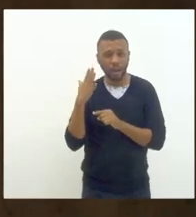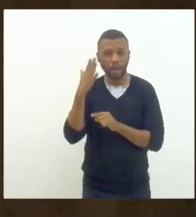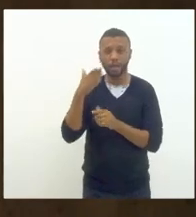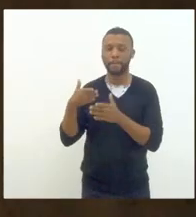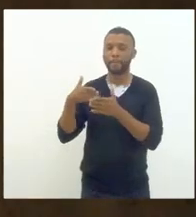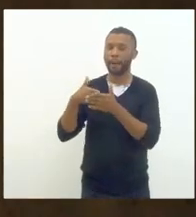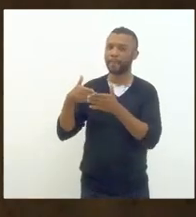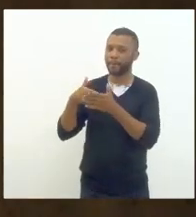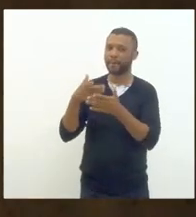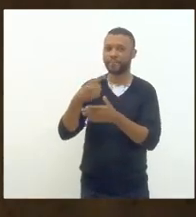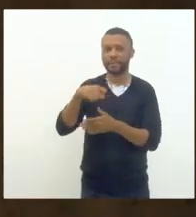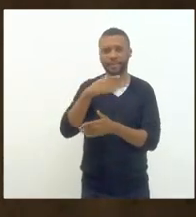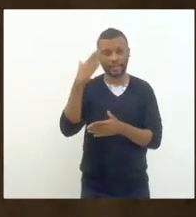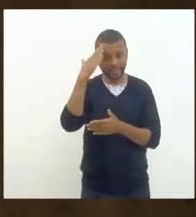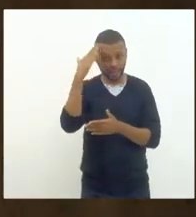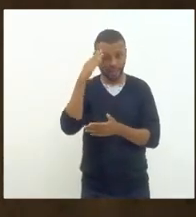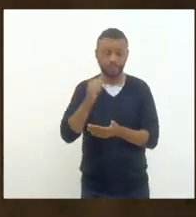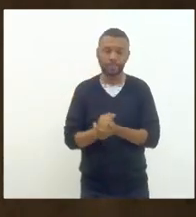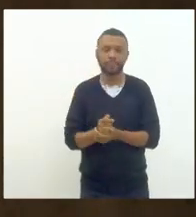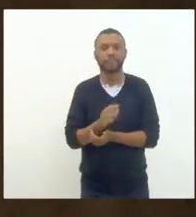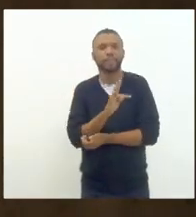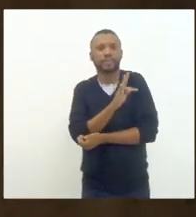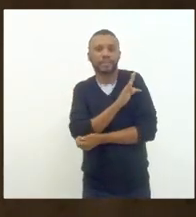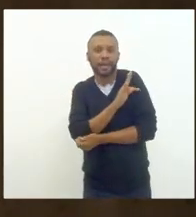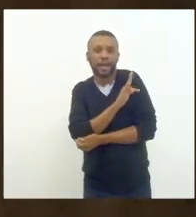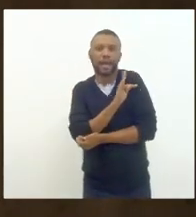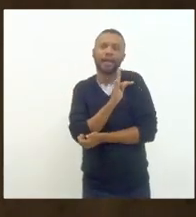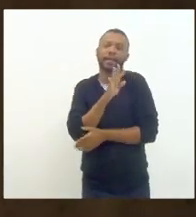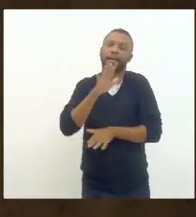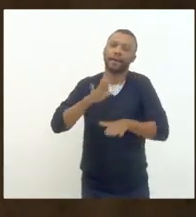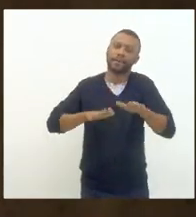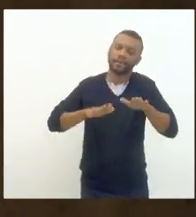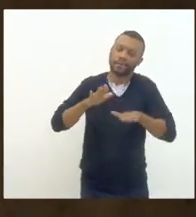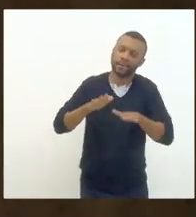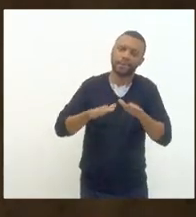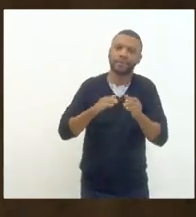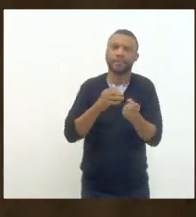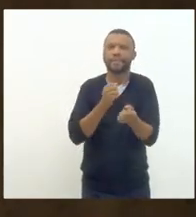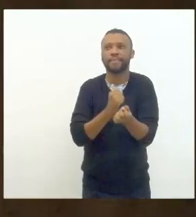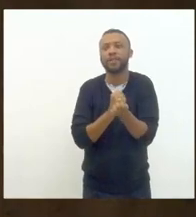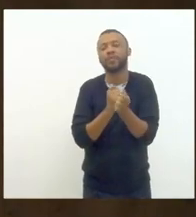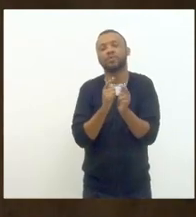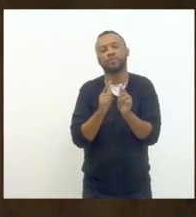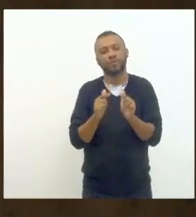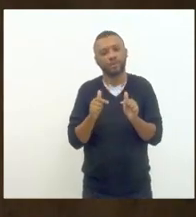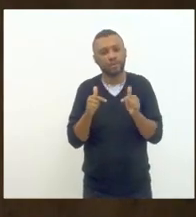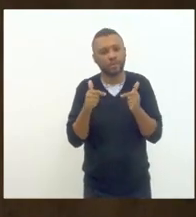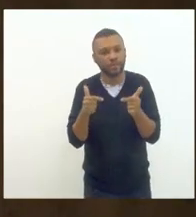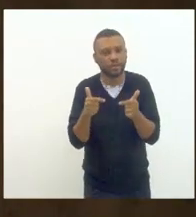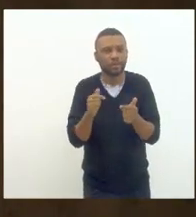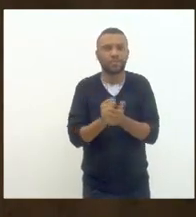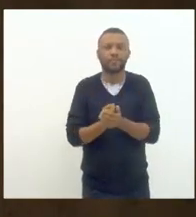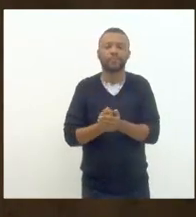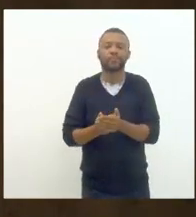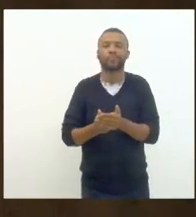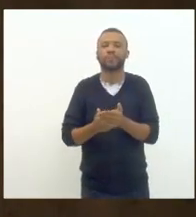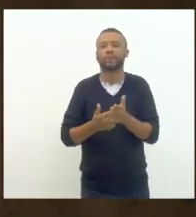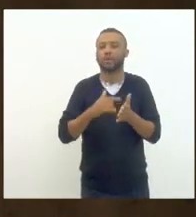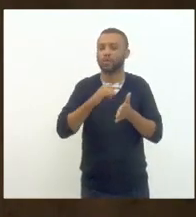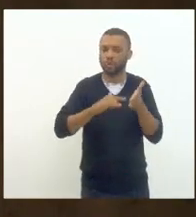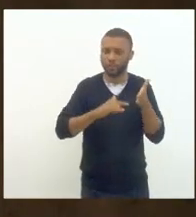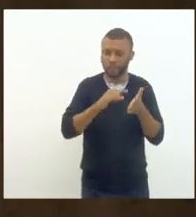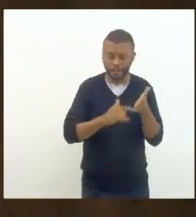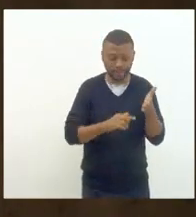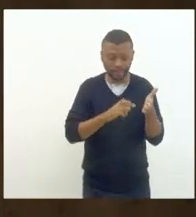vocês sabem. Barreiras técnicas, às vezes vício de iniciativa precisa ser vencido, regime de recuperação